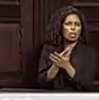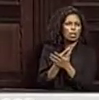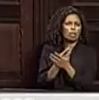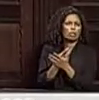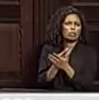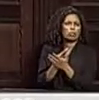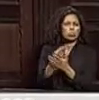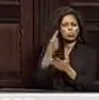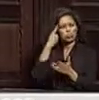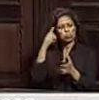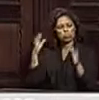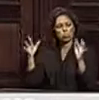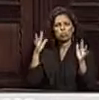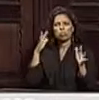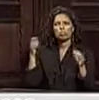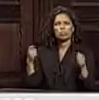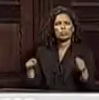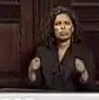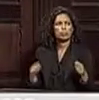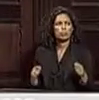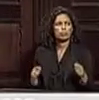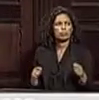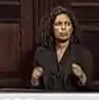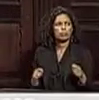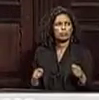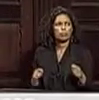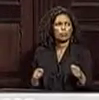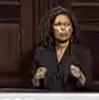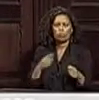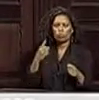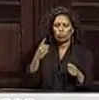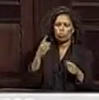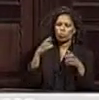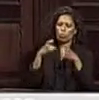parlamentar e aprovou esse projeto.